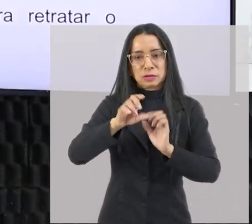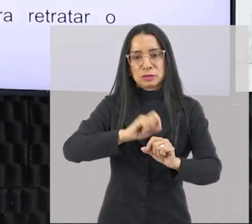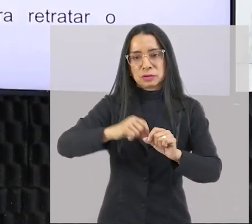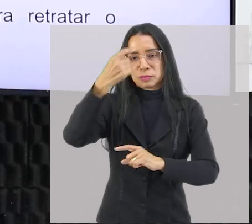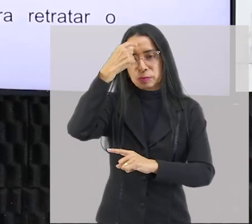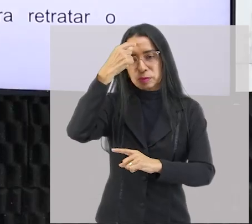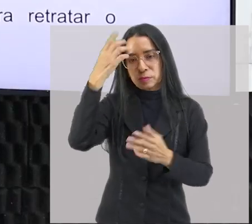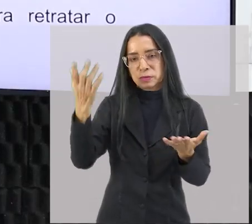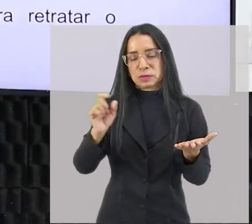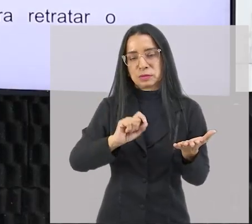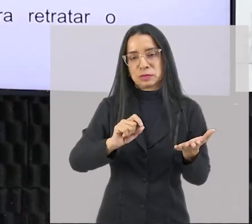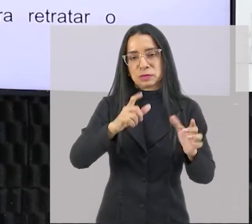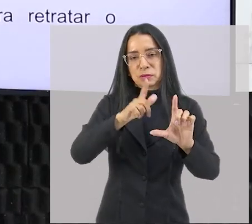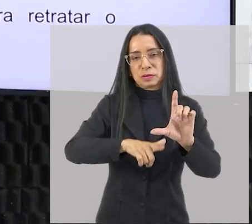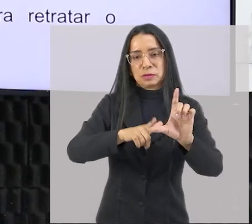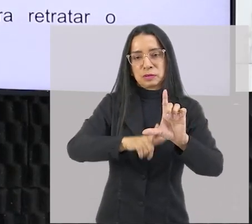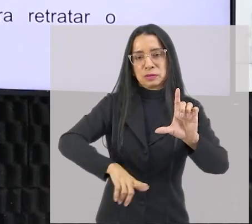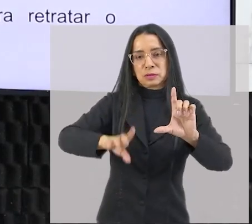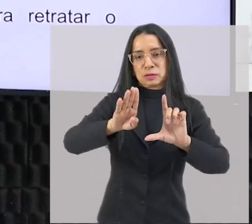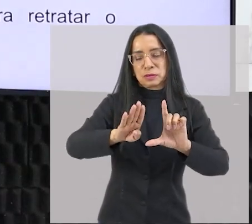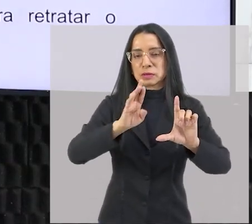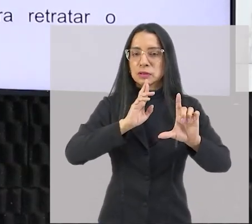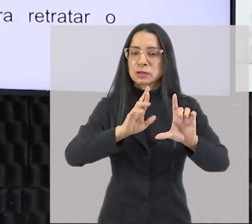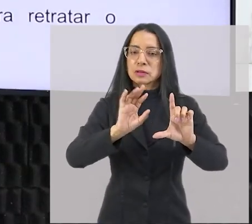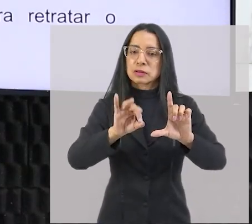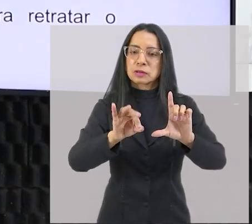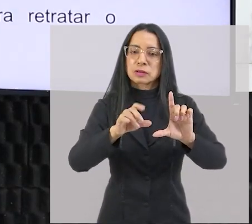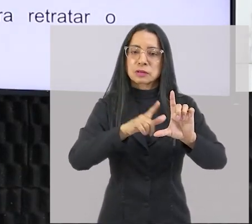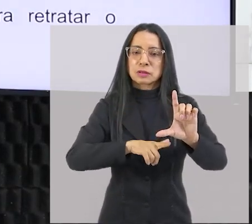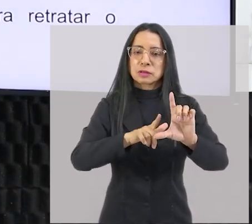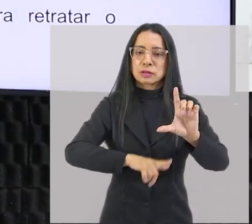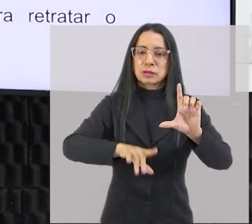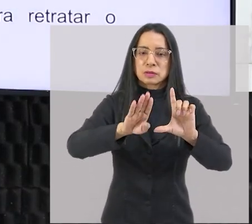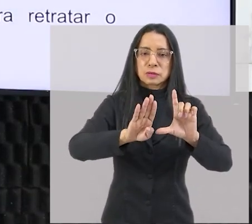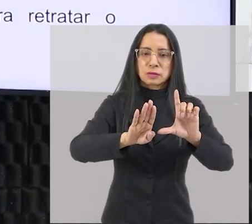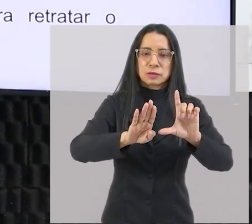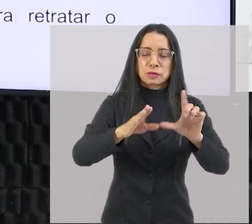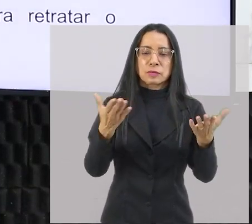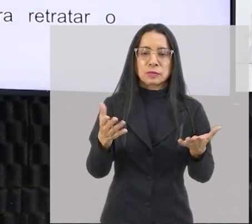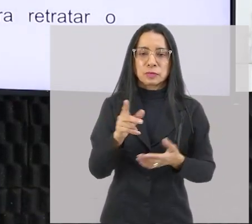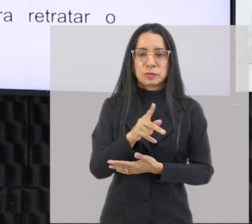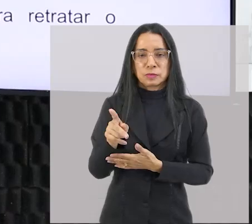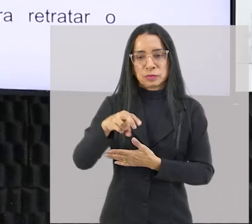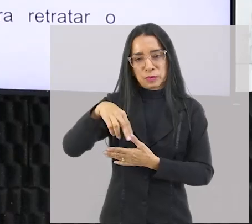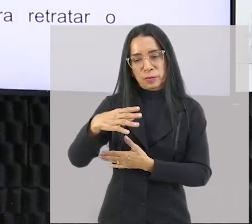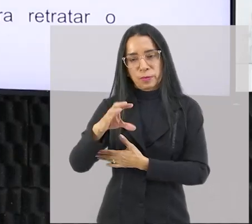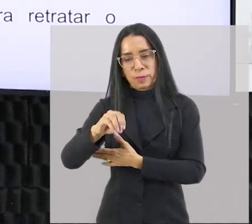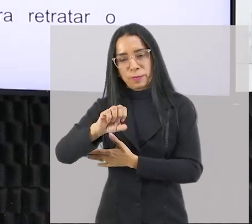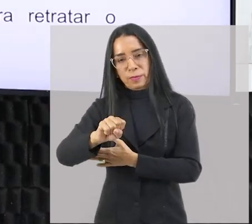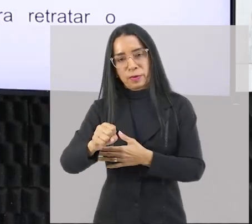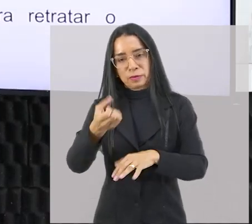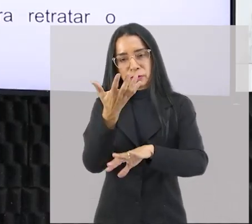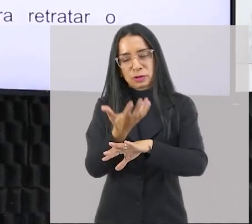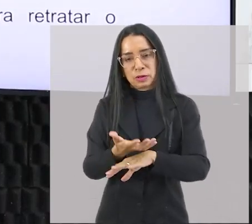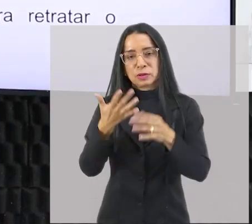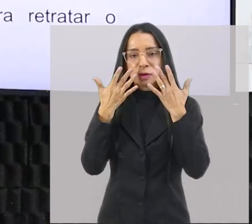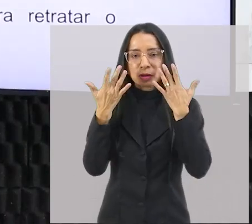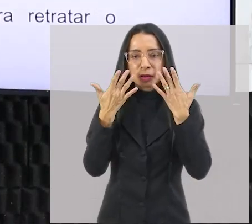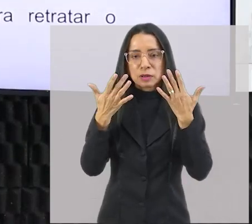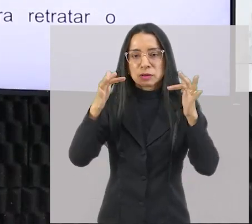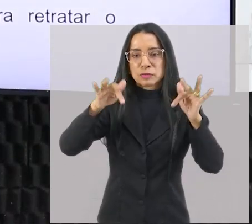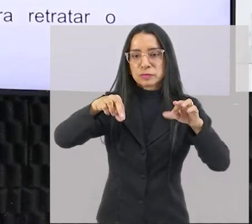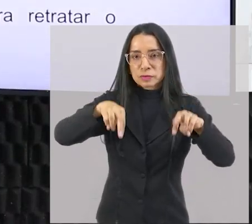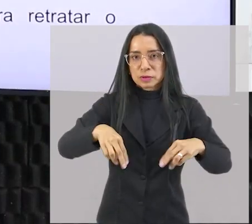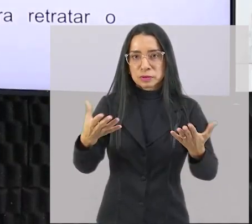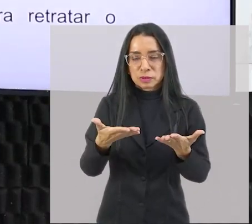do pensamento. Então, a realidade para combater padrões estéticos da época. professor Marcos Dominici, professor de arte. A gente vai ficar nessa